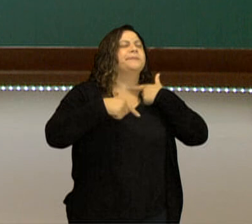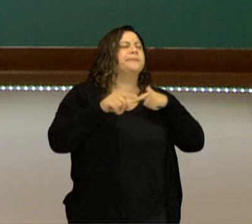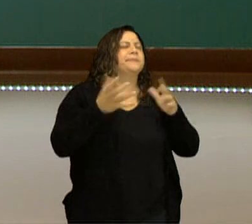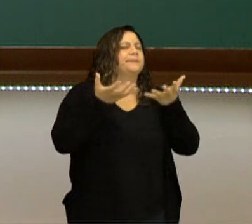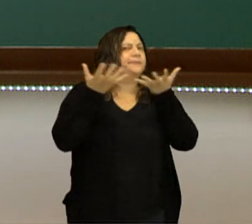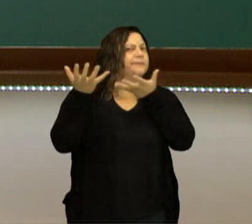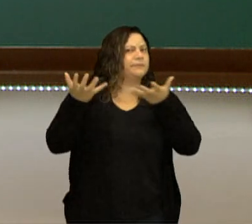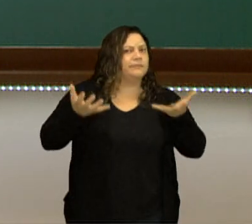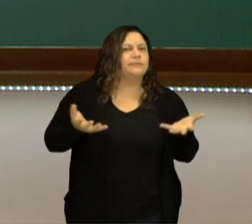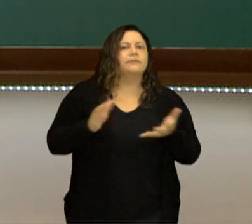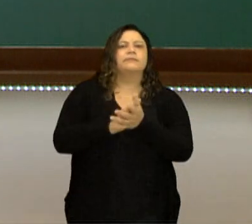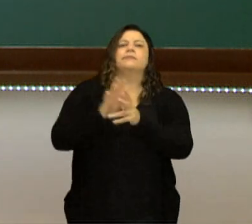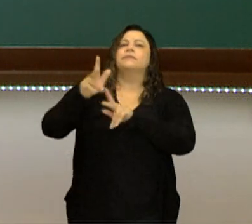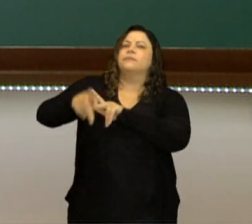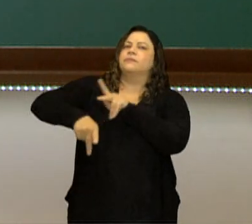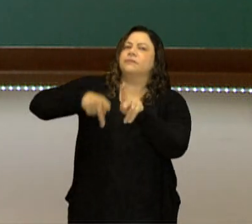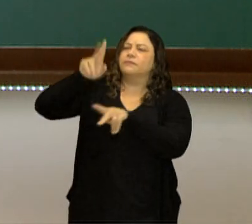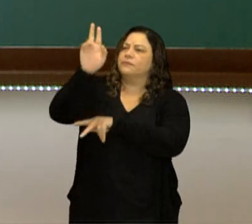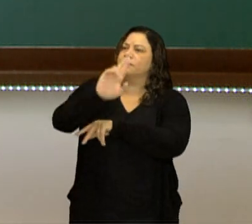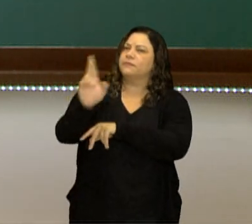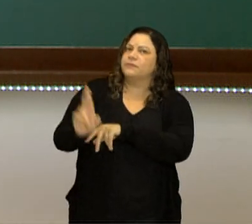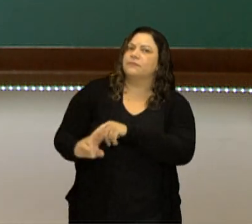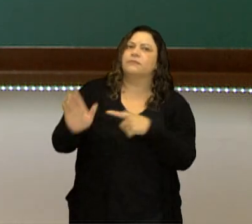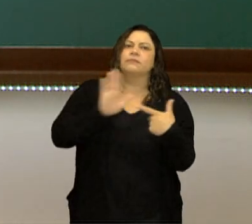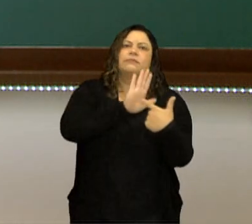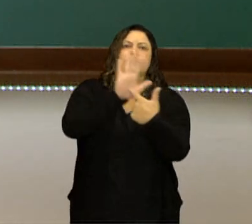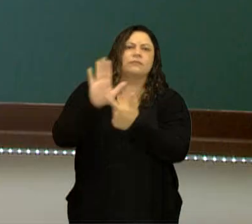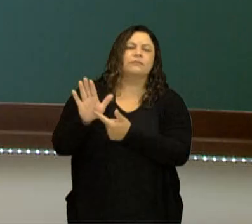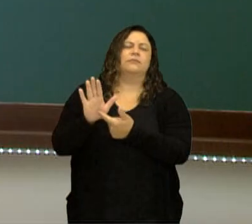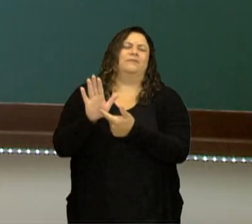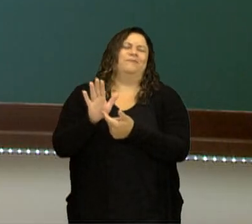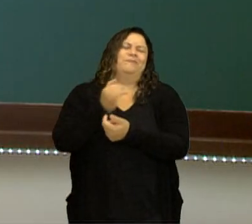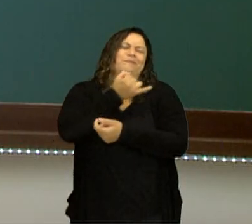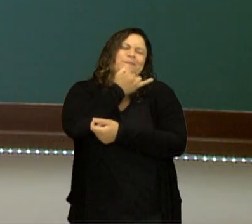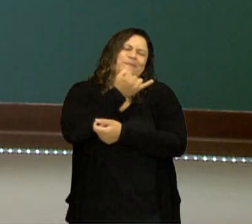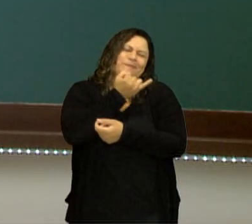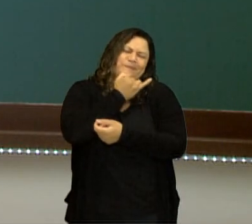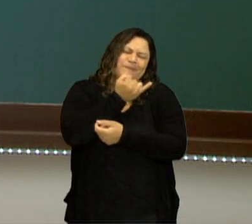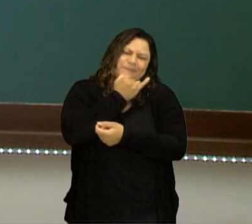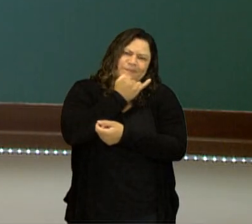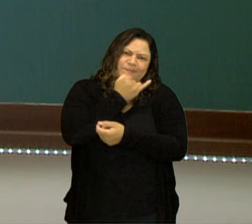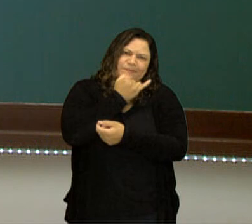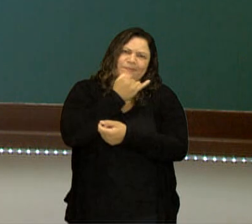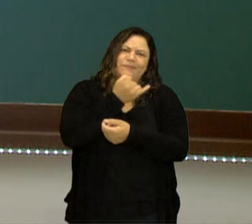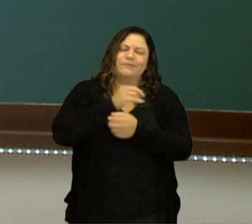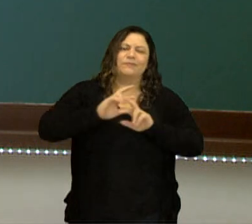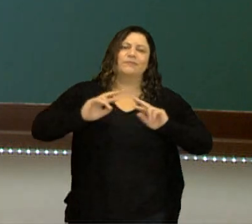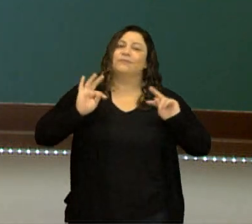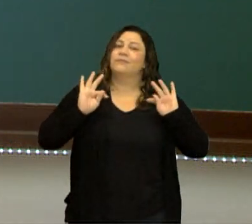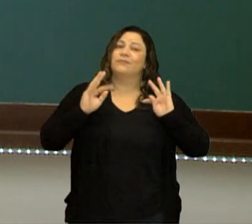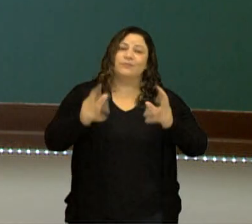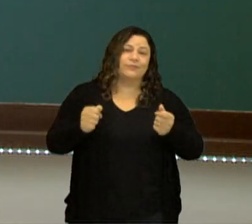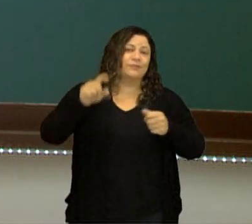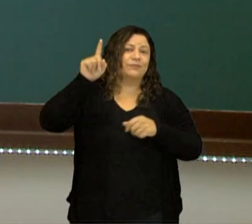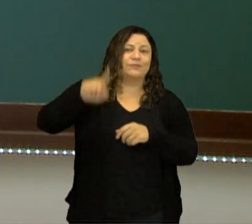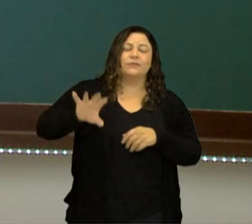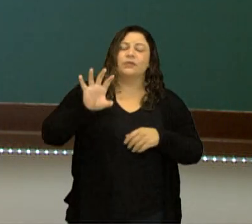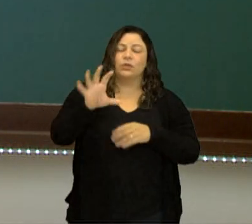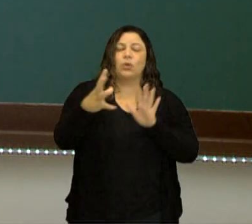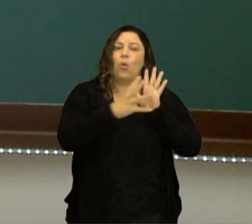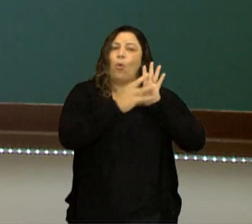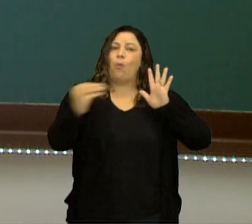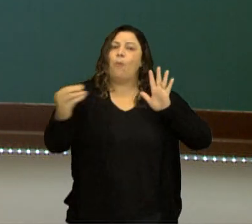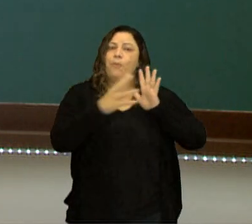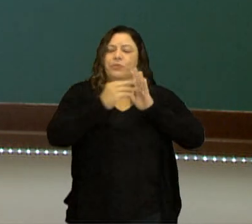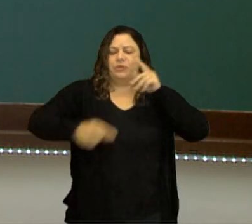A população russa, ela mostrava-se bastante descontente com tudo isso que estava ocorrendo, com esse modelo